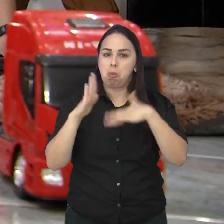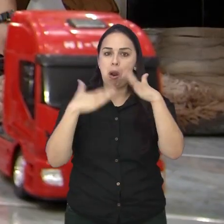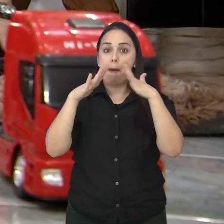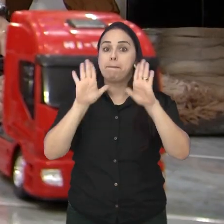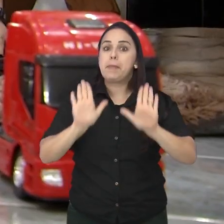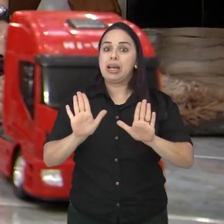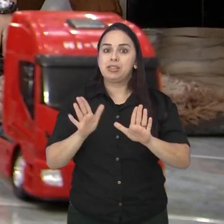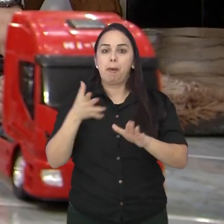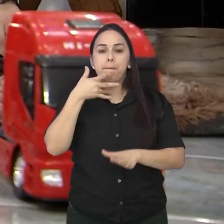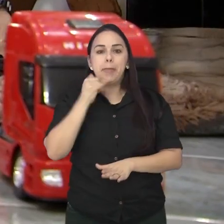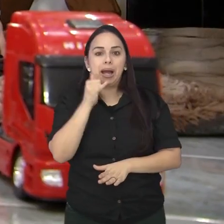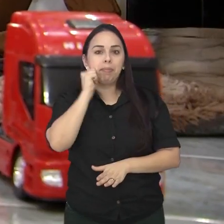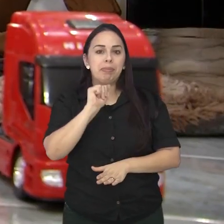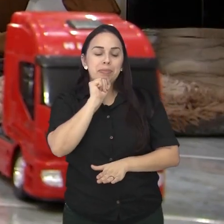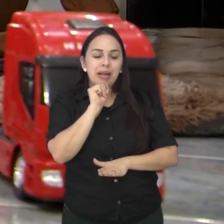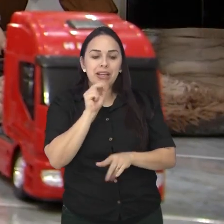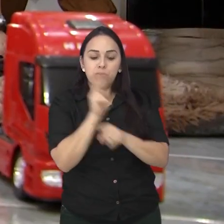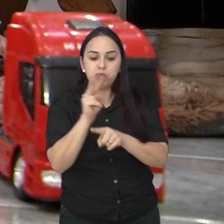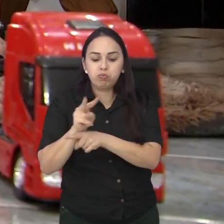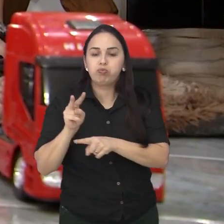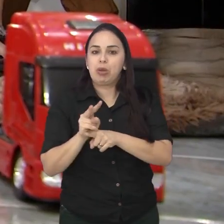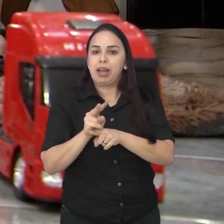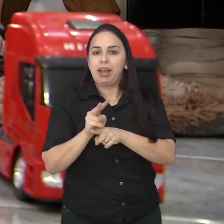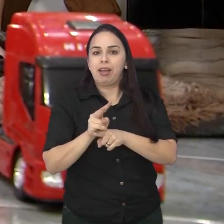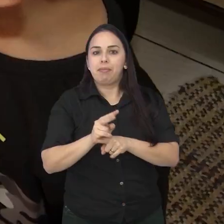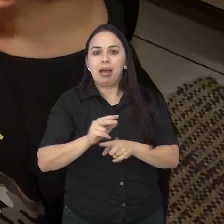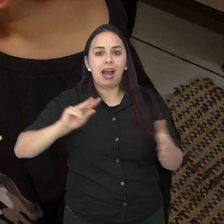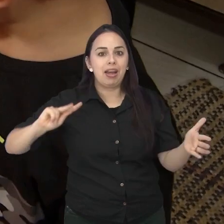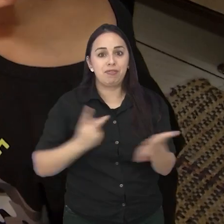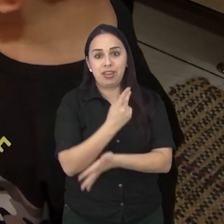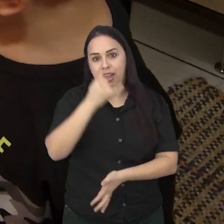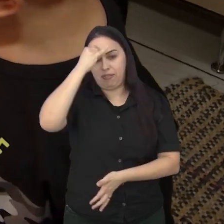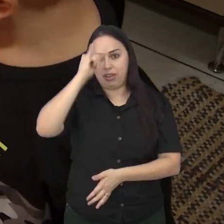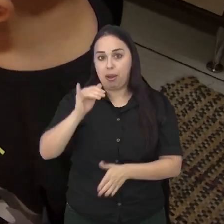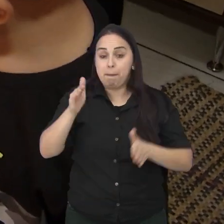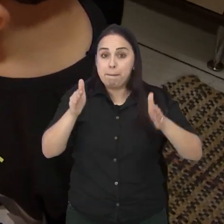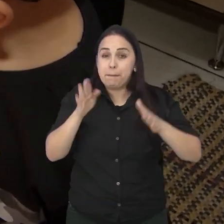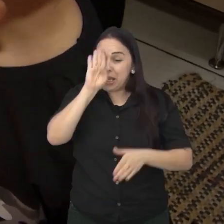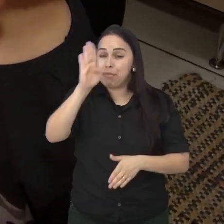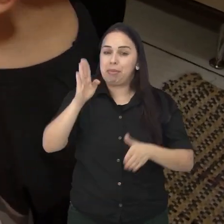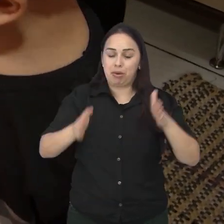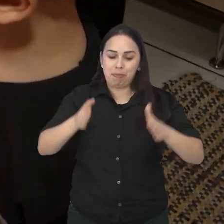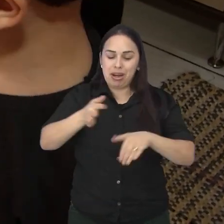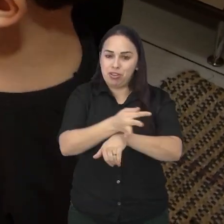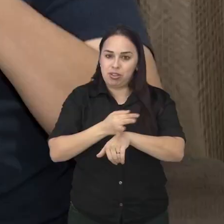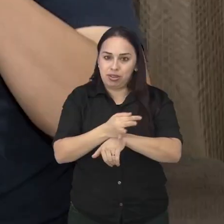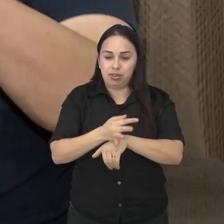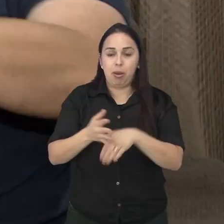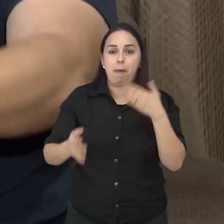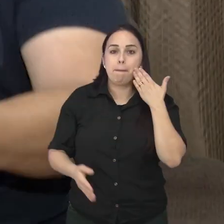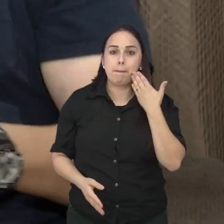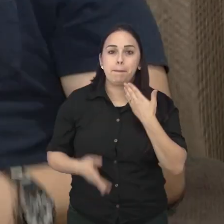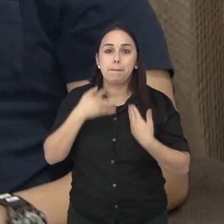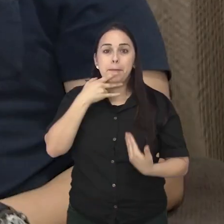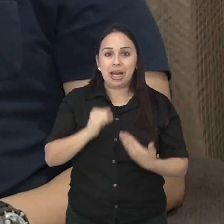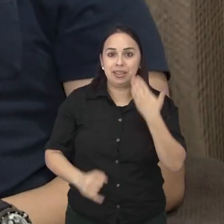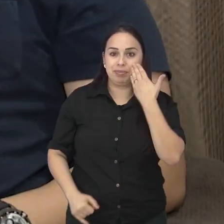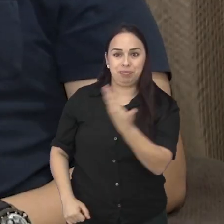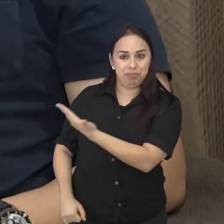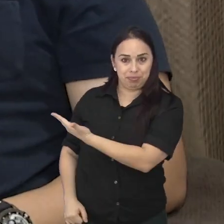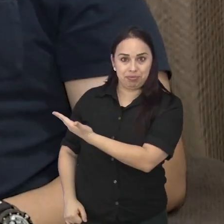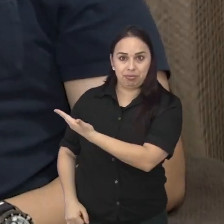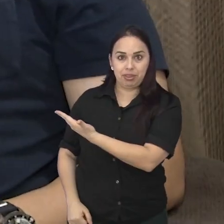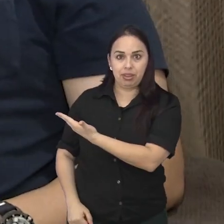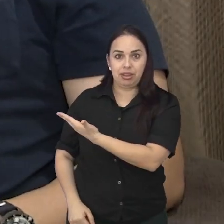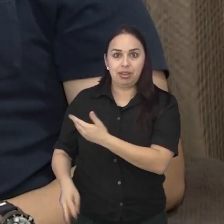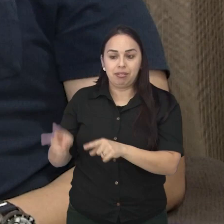necessário muita atenção dos pais para evitar acidentes, principalmente agora, no período de férias. O pai, Tiago,